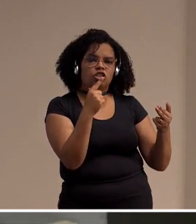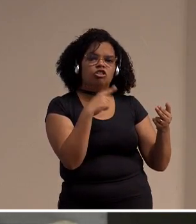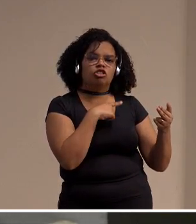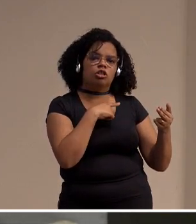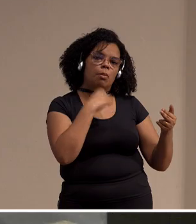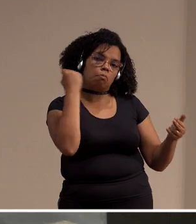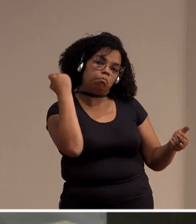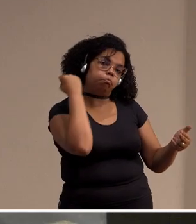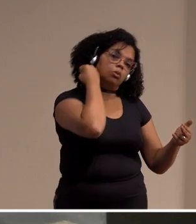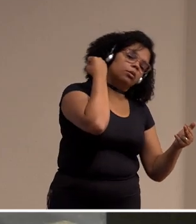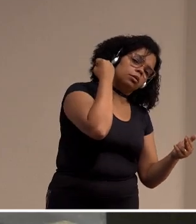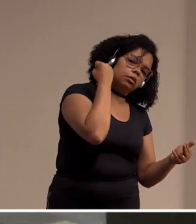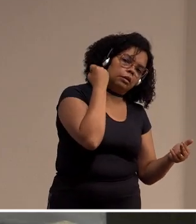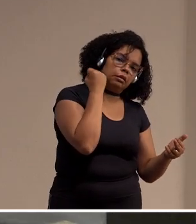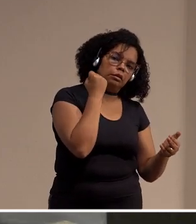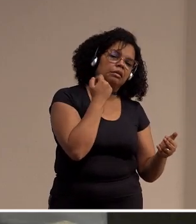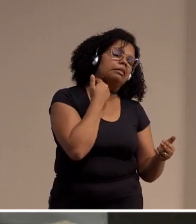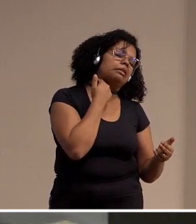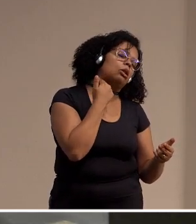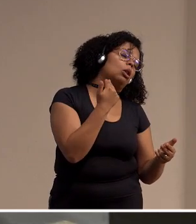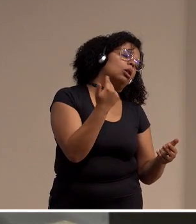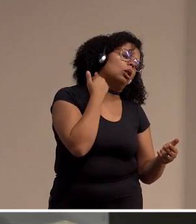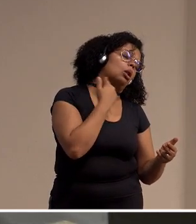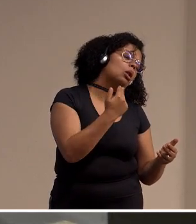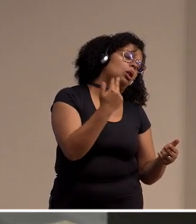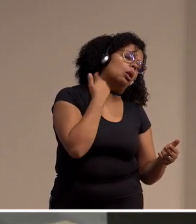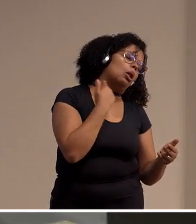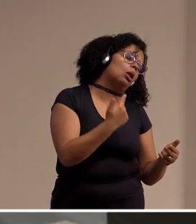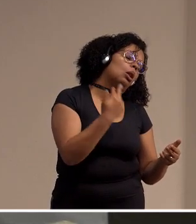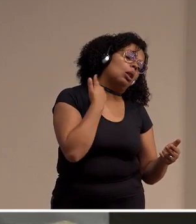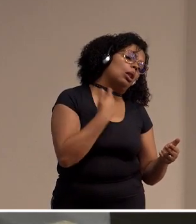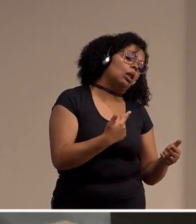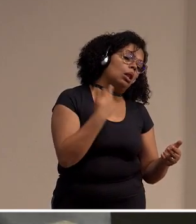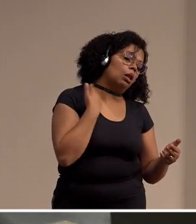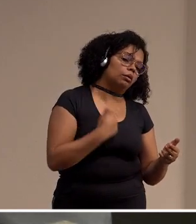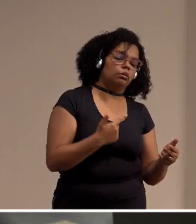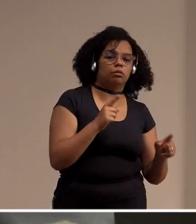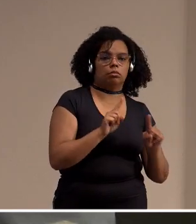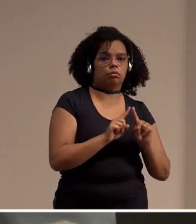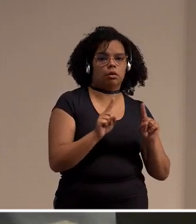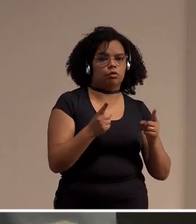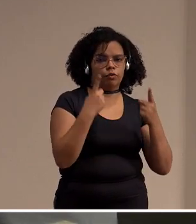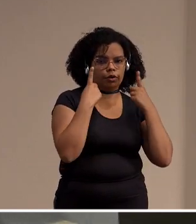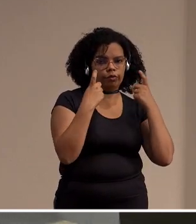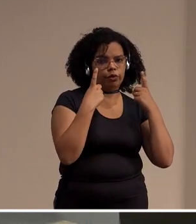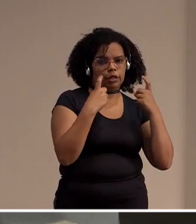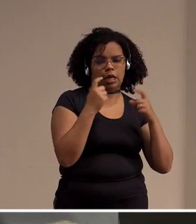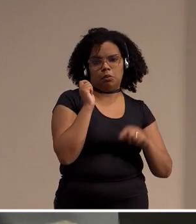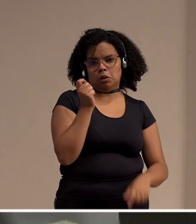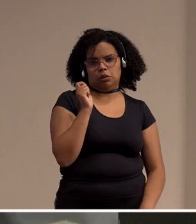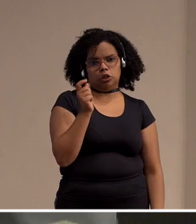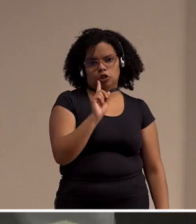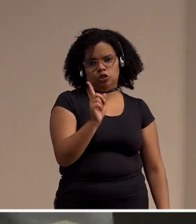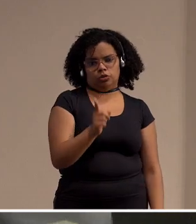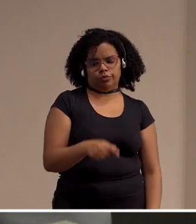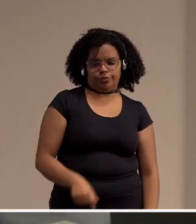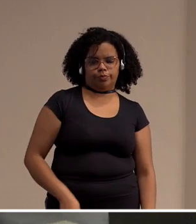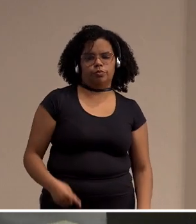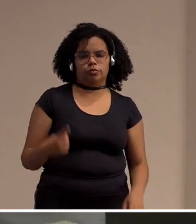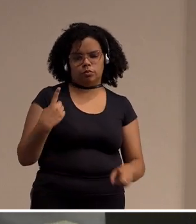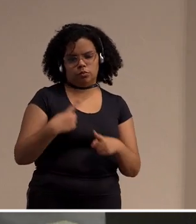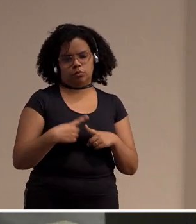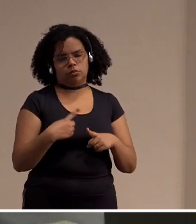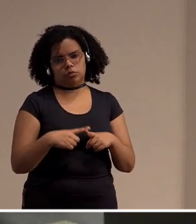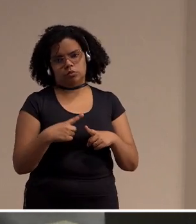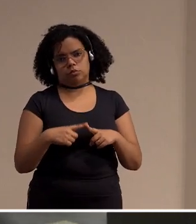o sangramento. Mas o sangramento certamente não foi inventado pelos argentinos, porque